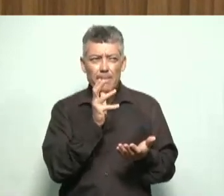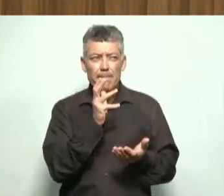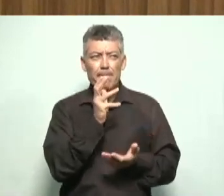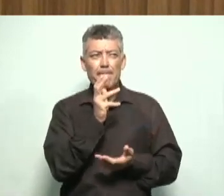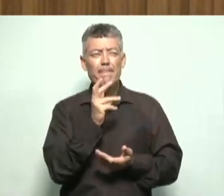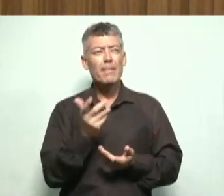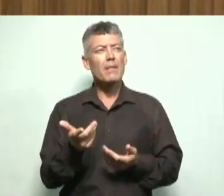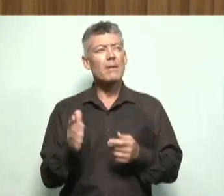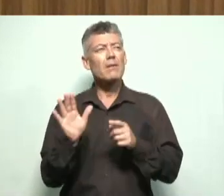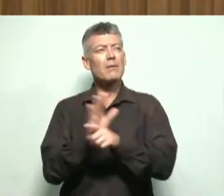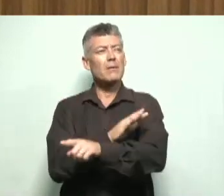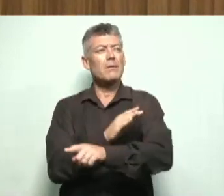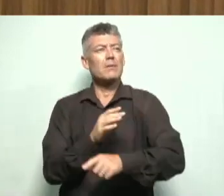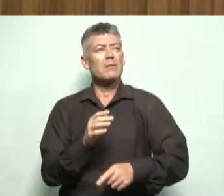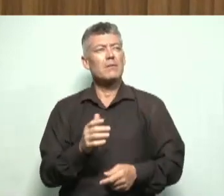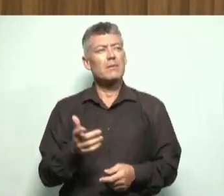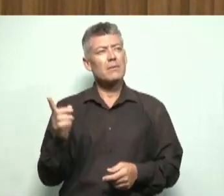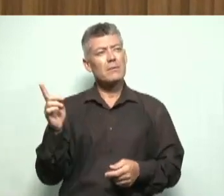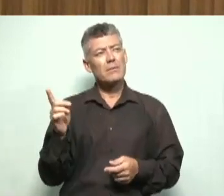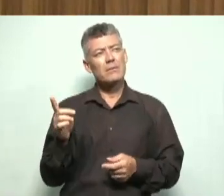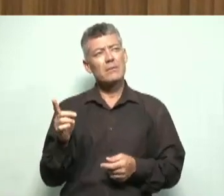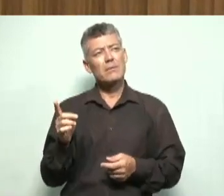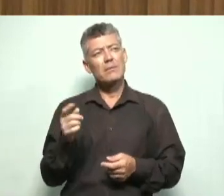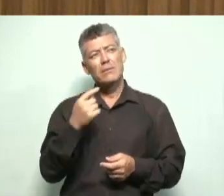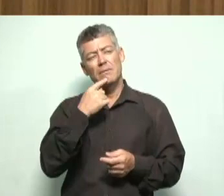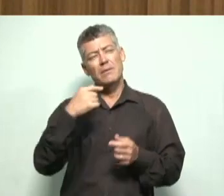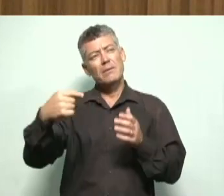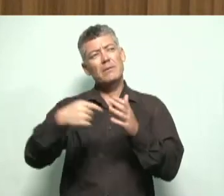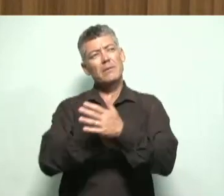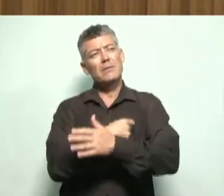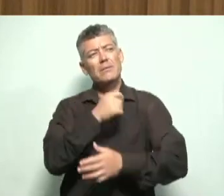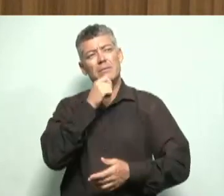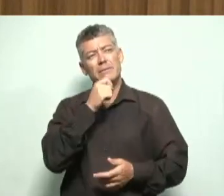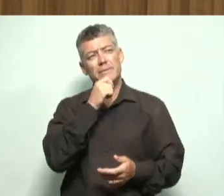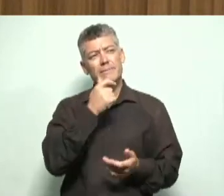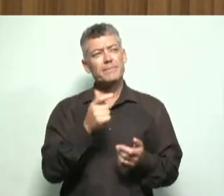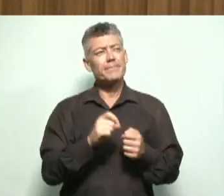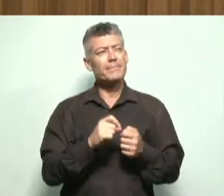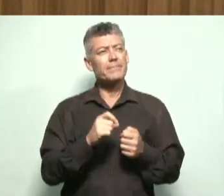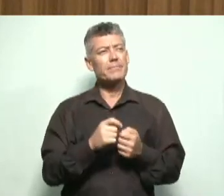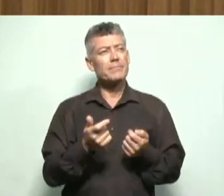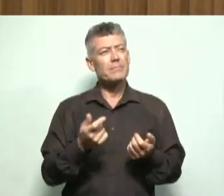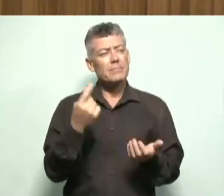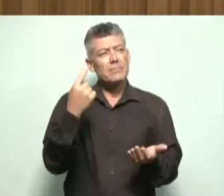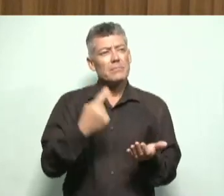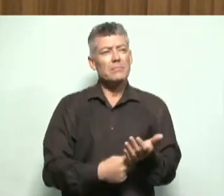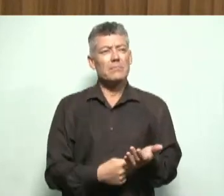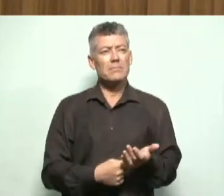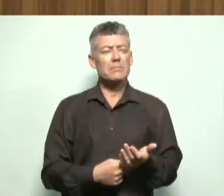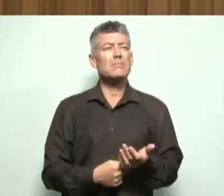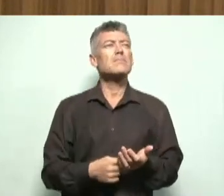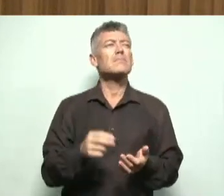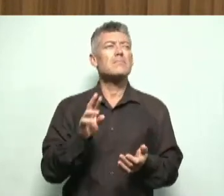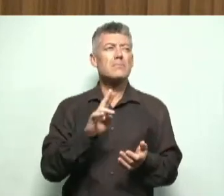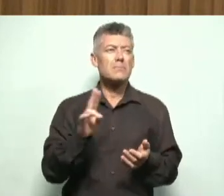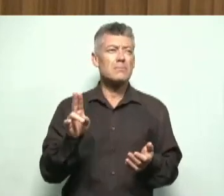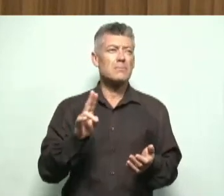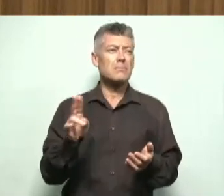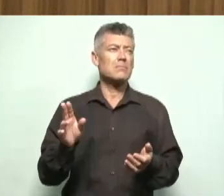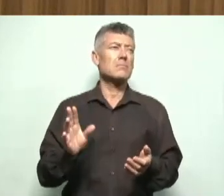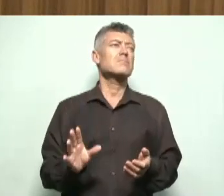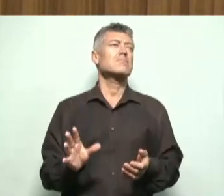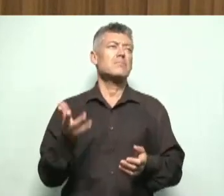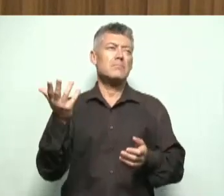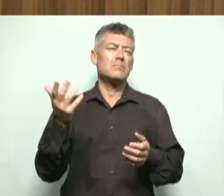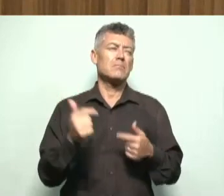falei com a secretária semana retrasada, e ela me disse que a empresa não está com condições, faça o distrato e chame quem tenha condições de executar o